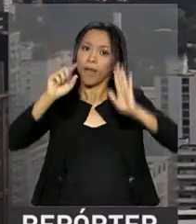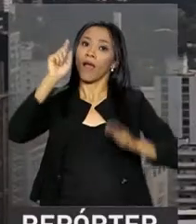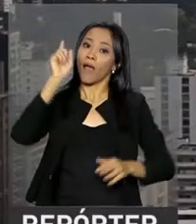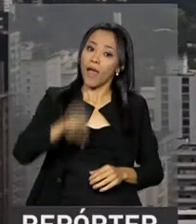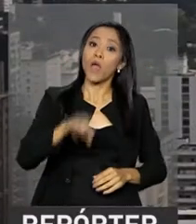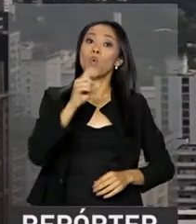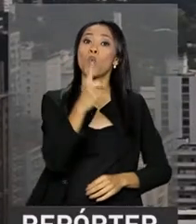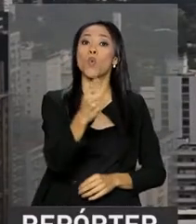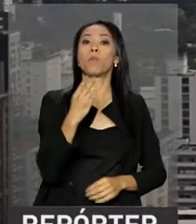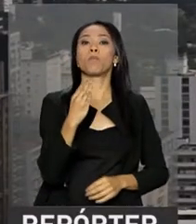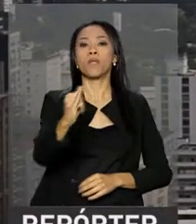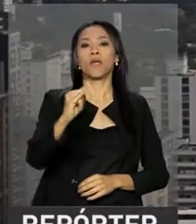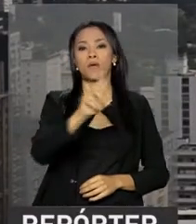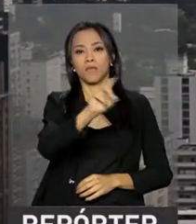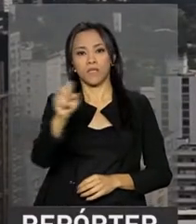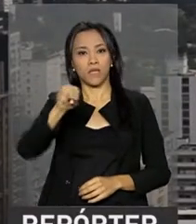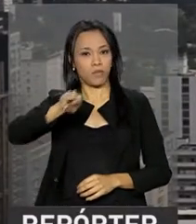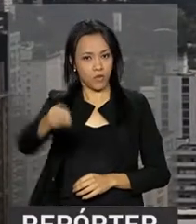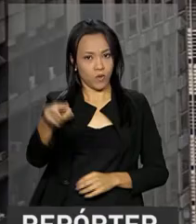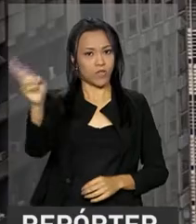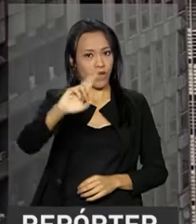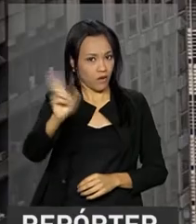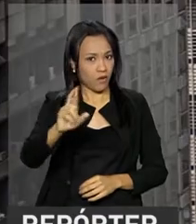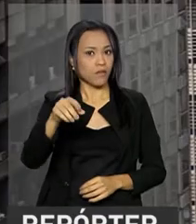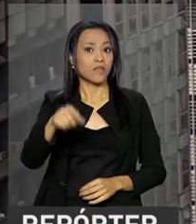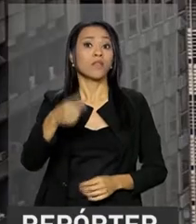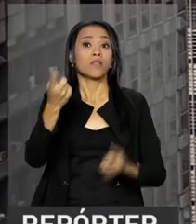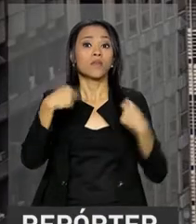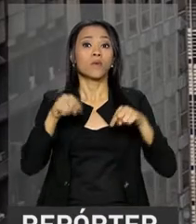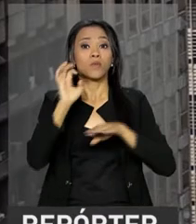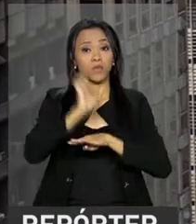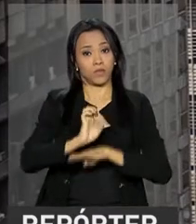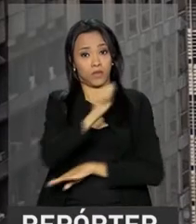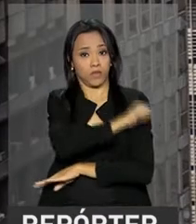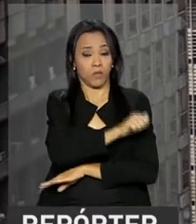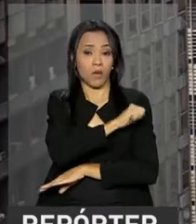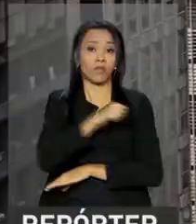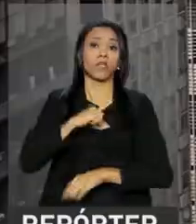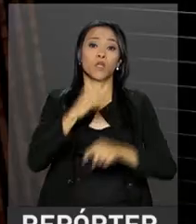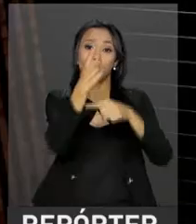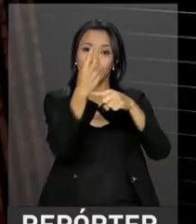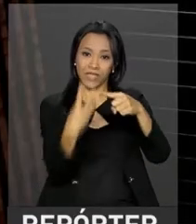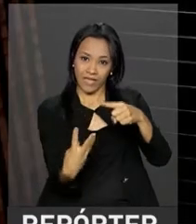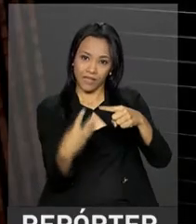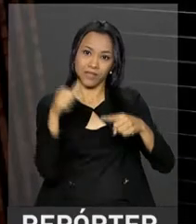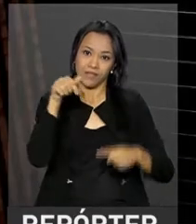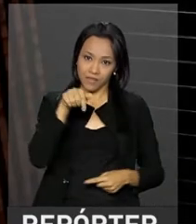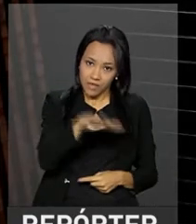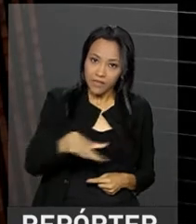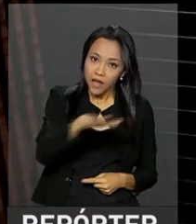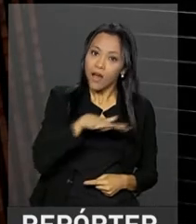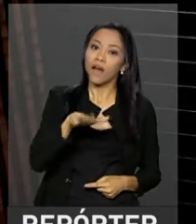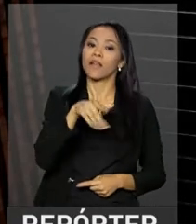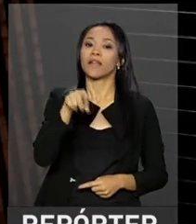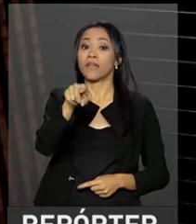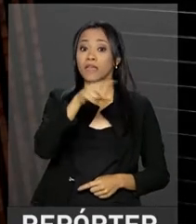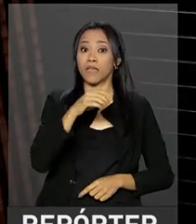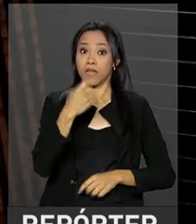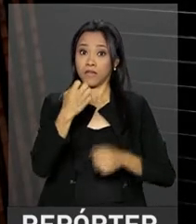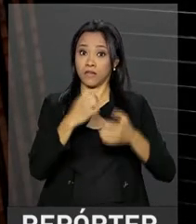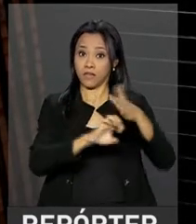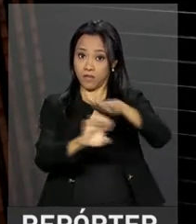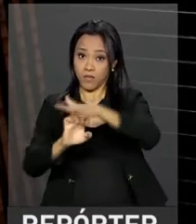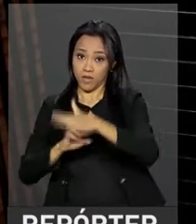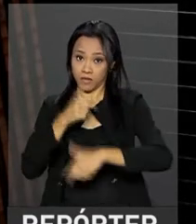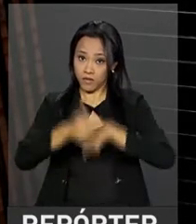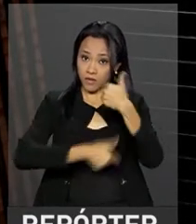de R$1,1 bilhão anualmente. O estado de São Paulo tem um terço desse mercado e as empresas trabalham para ampliar ainda